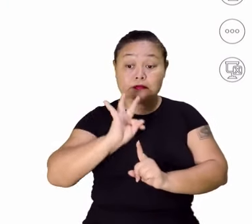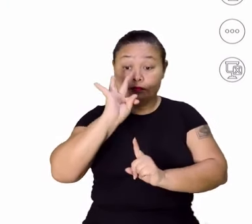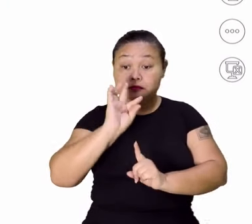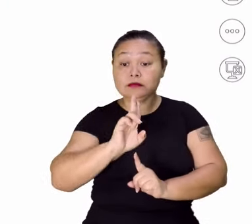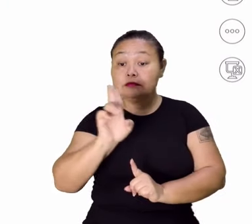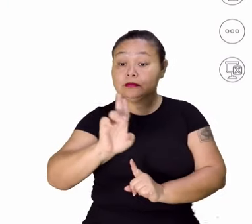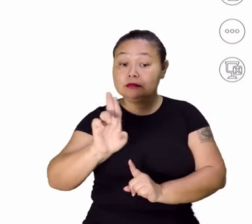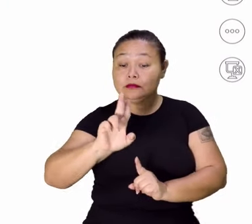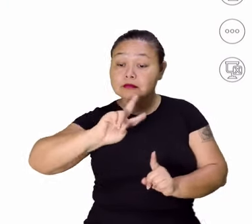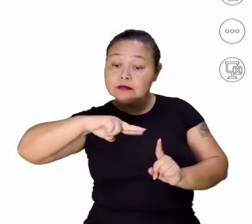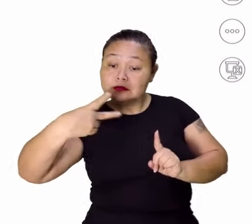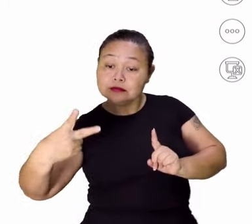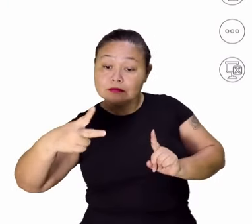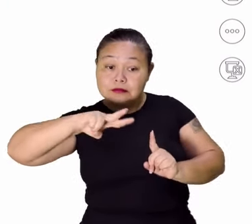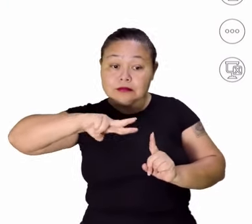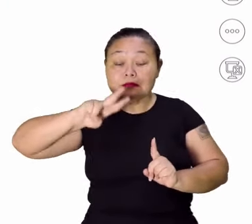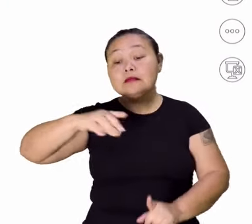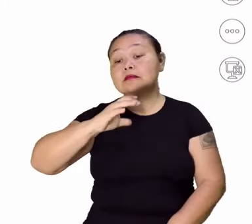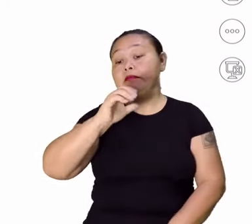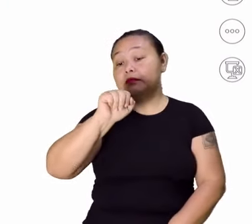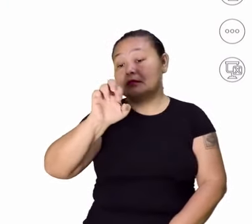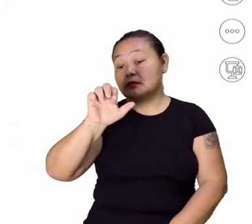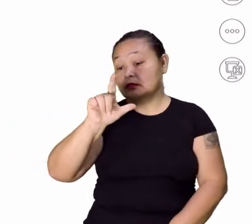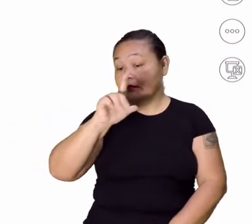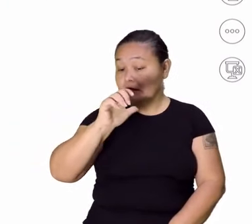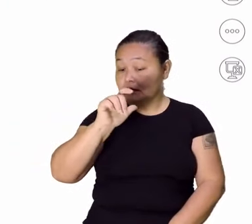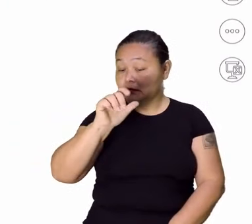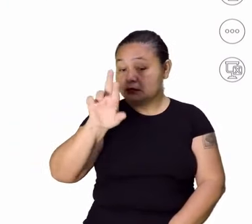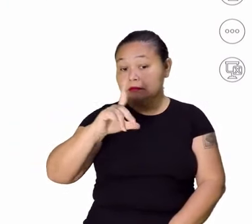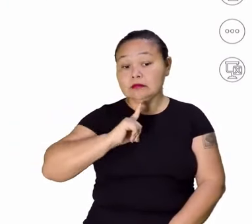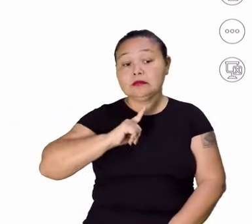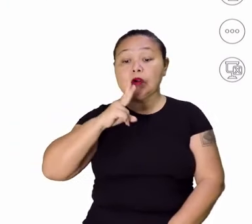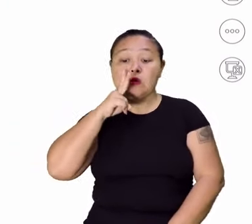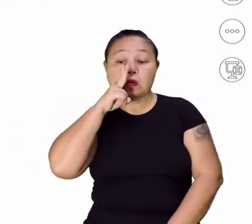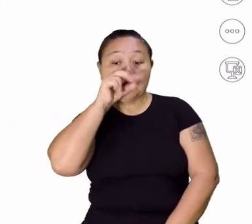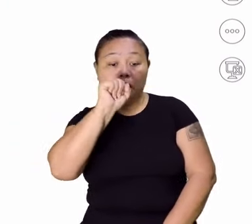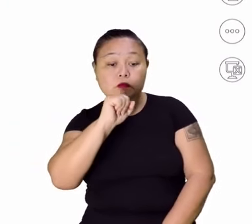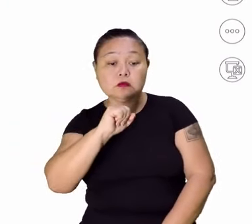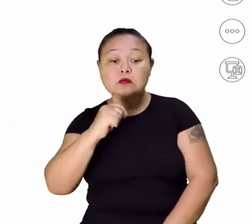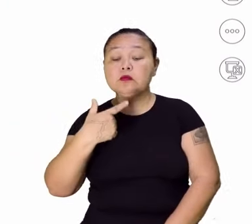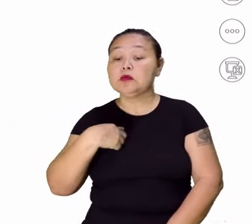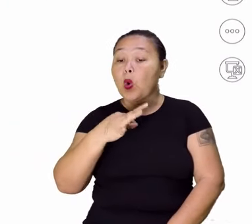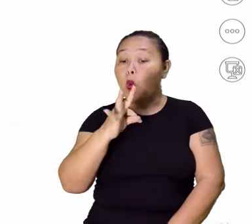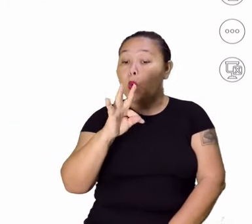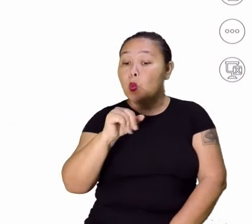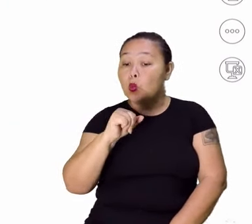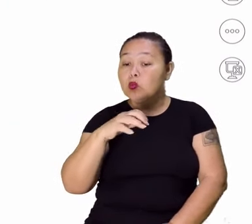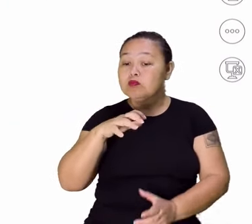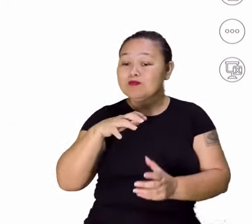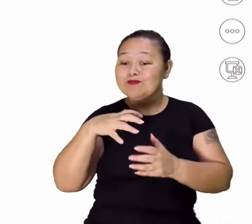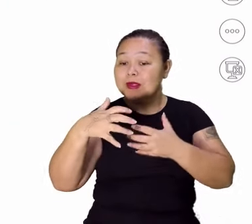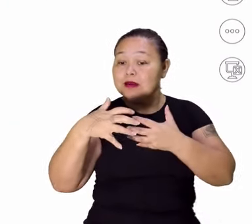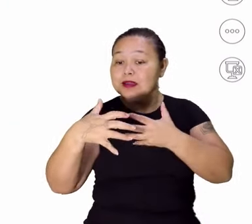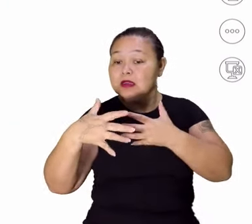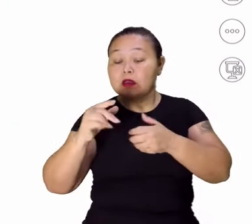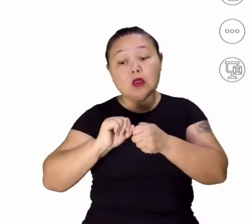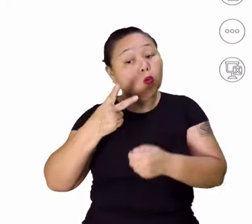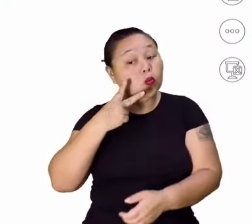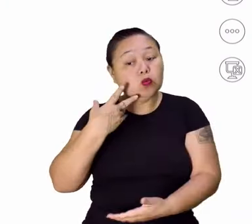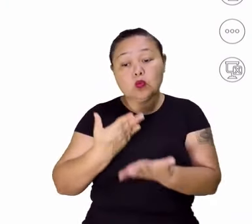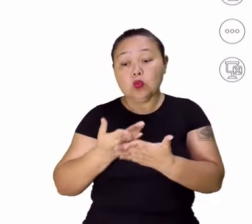o nome dessa transferência de energia? energia, será que é calor, força ou tensão? Tensão, eles já não viram